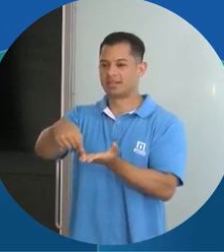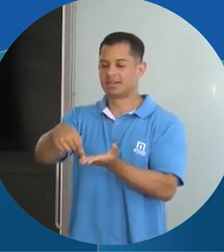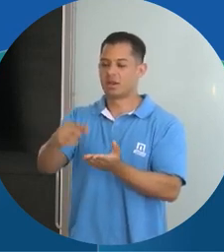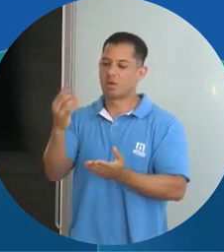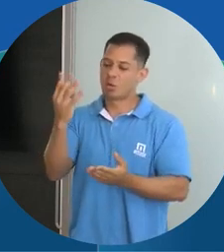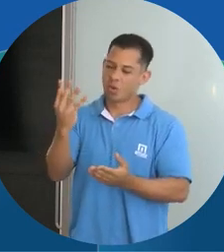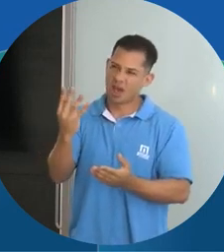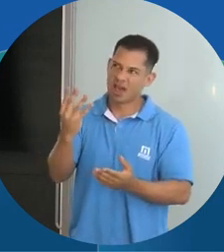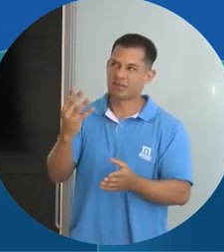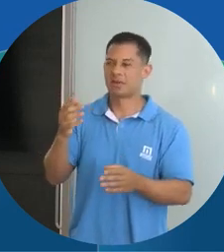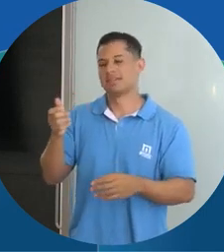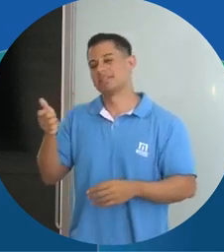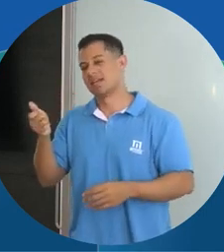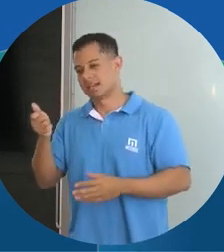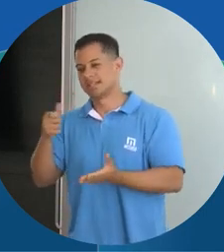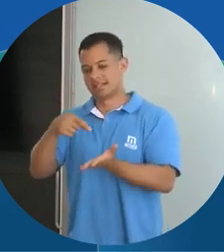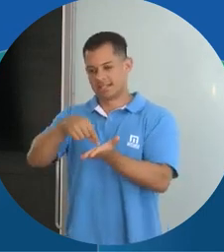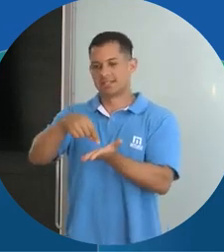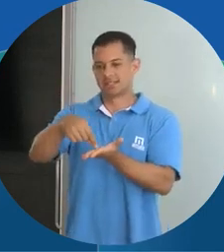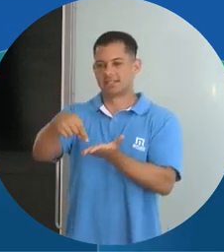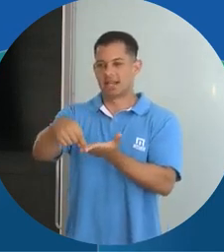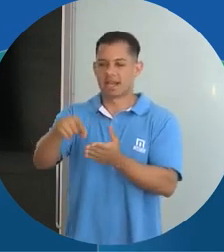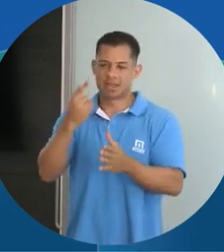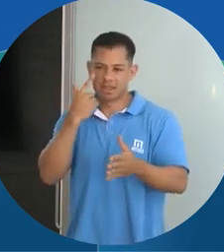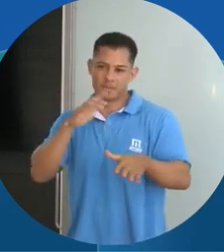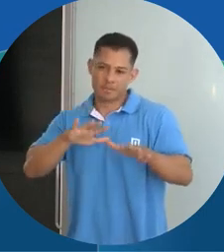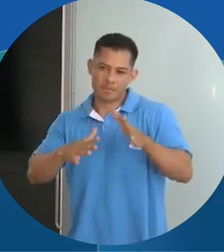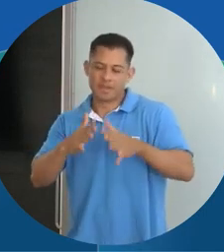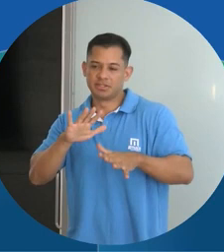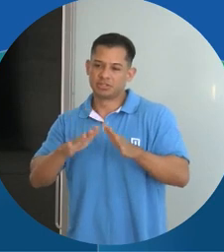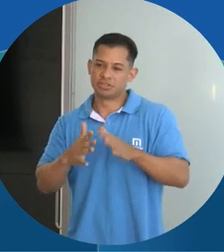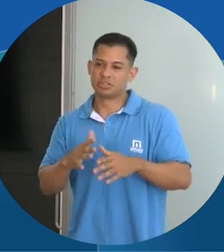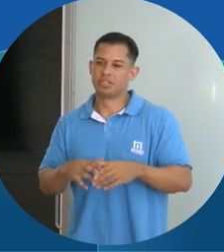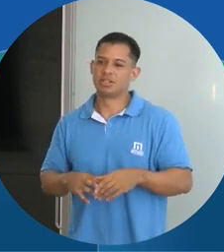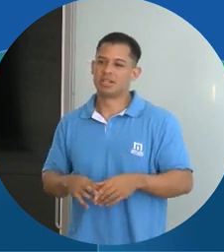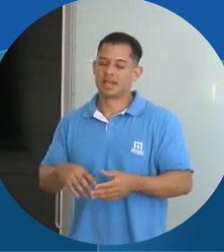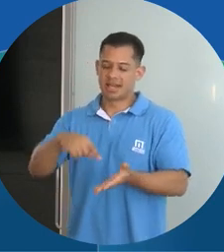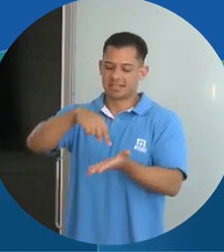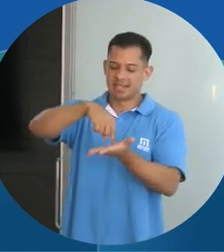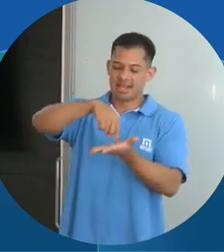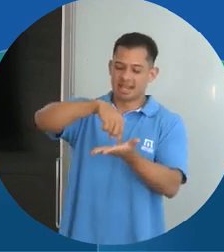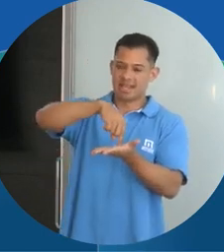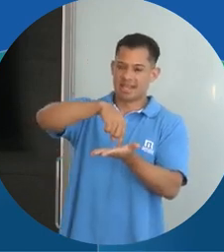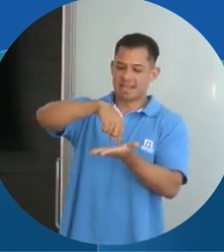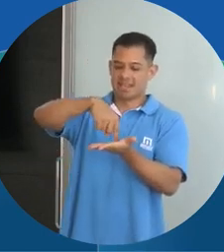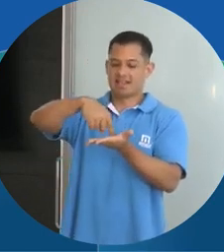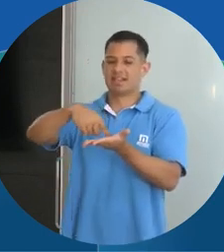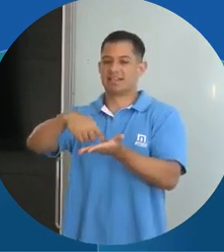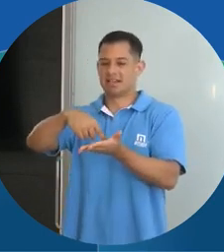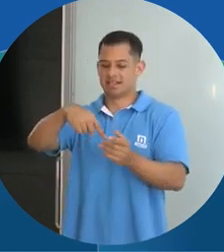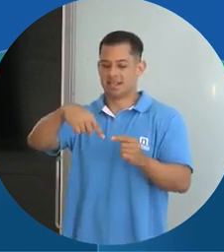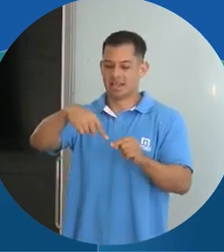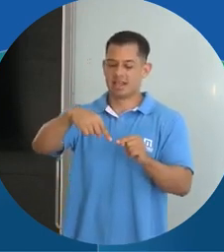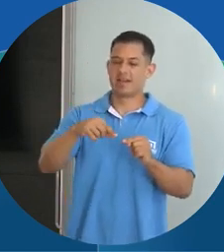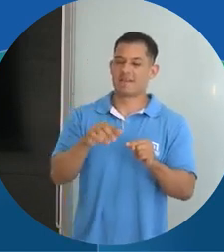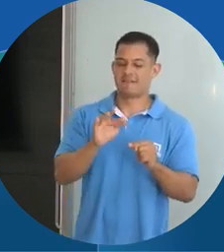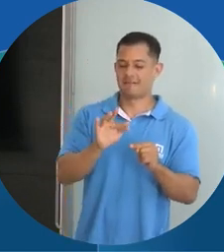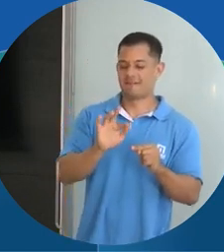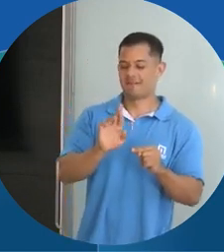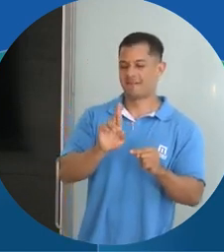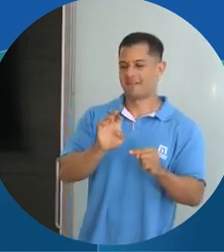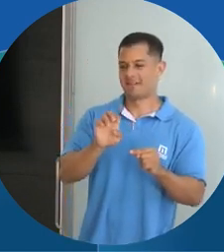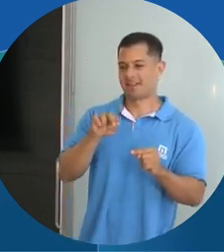a 6 estacas, dependendo da situação, inclinadas apenas no sentido da frenagem,